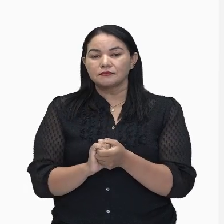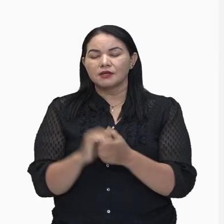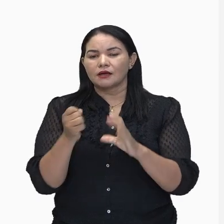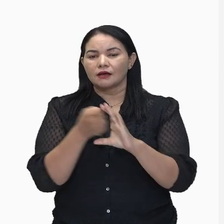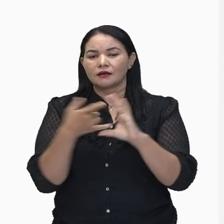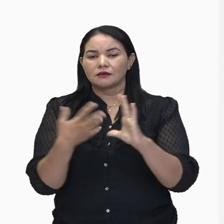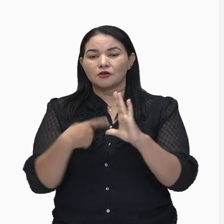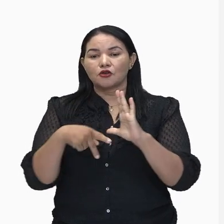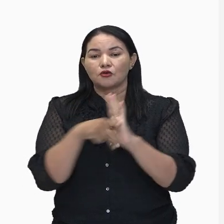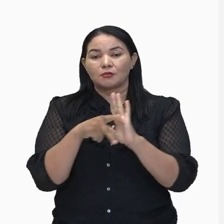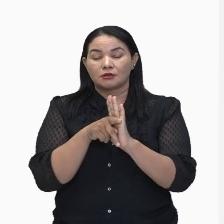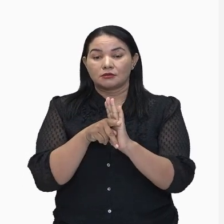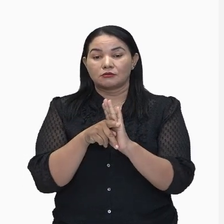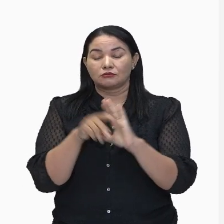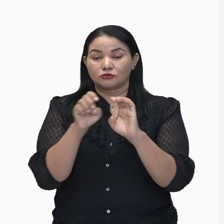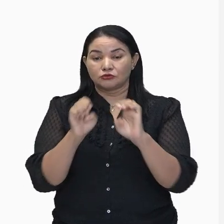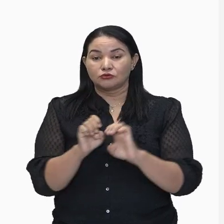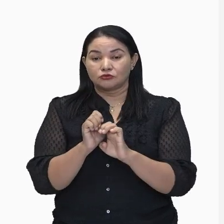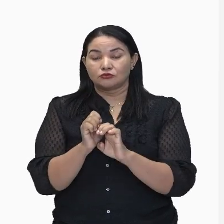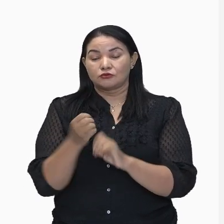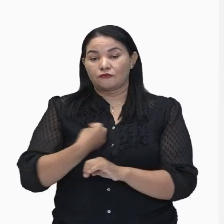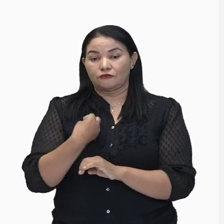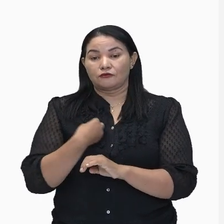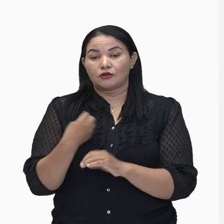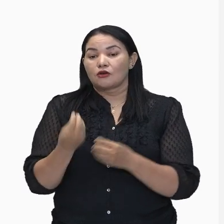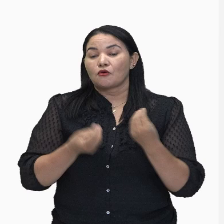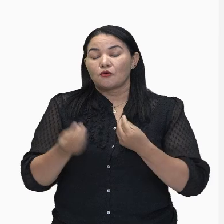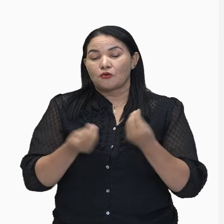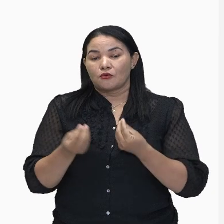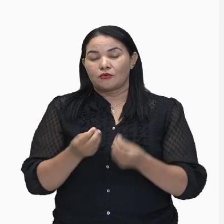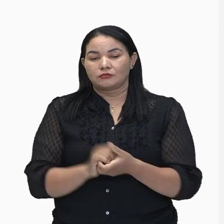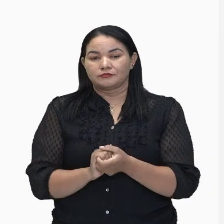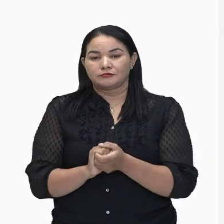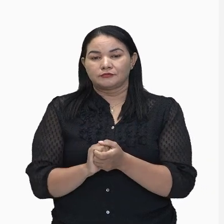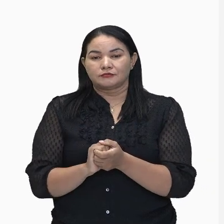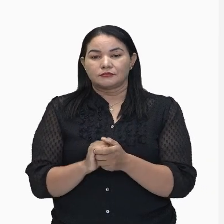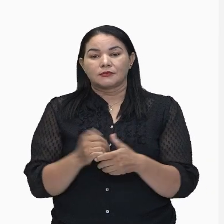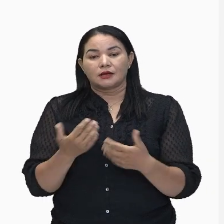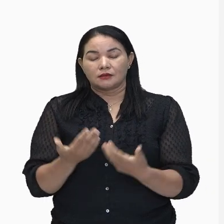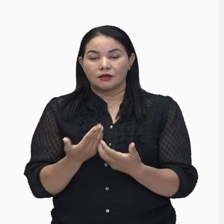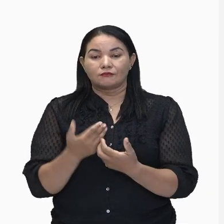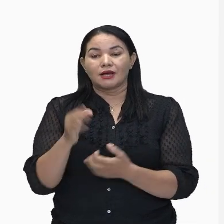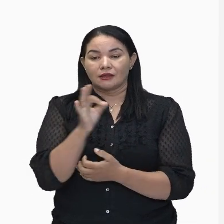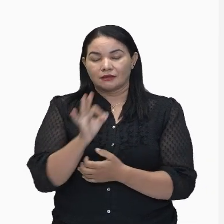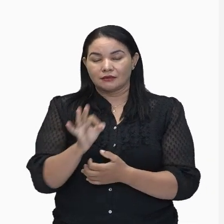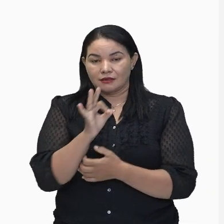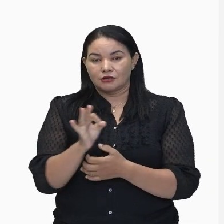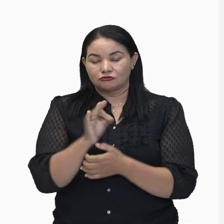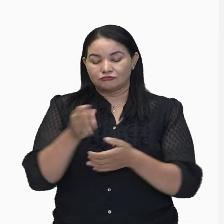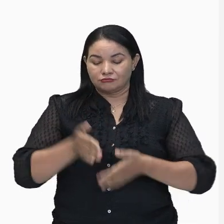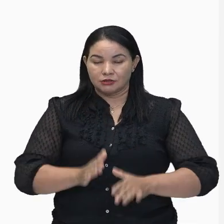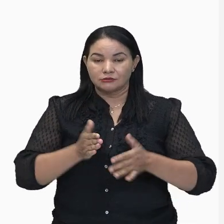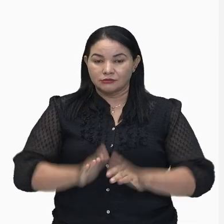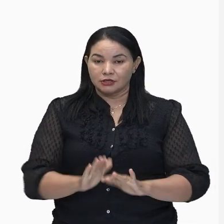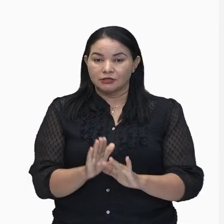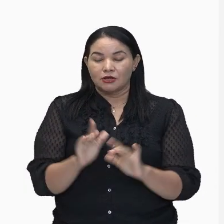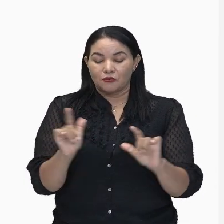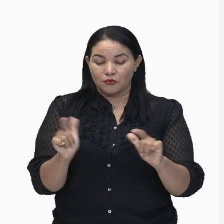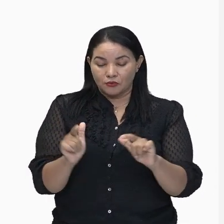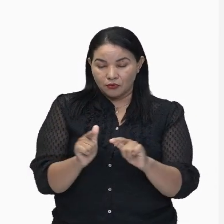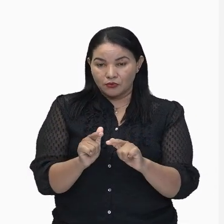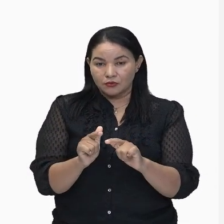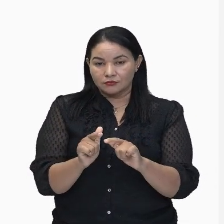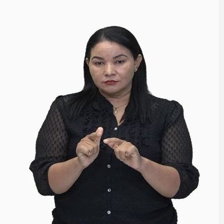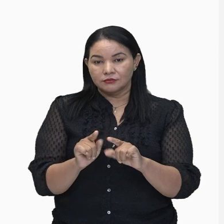aí da estrutura etária na Europa? Gente, vai ter a redução aí na taxa de natalidade, né? E